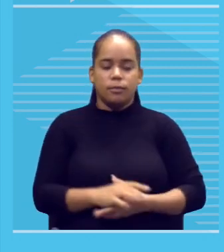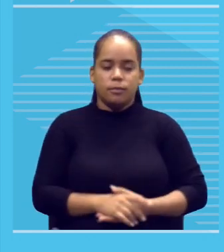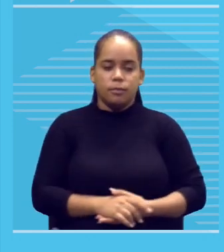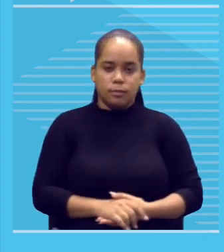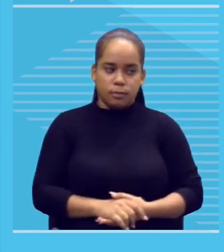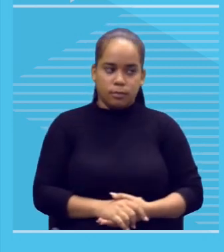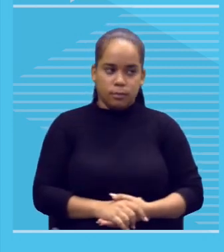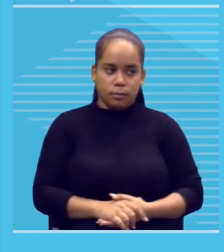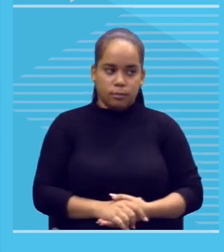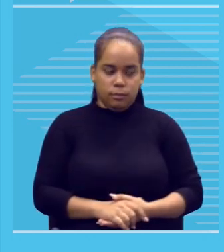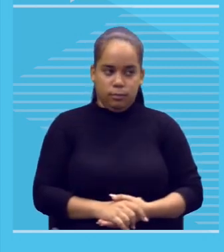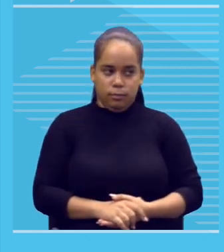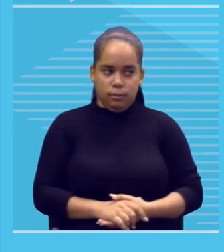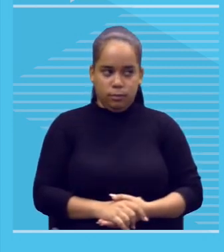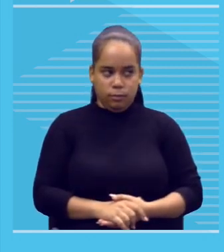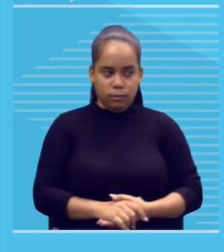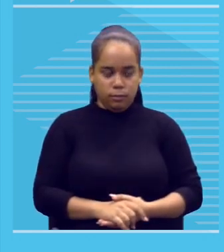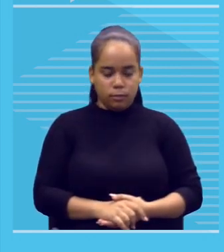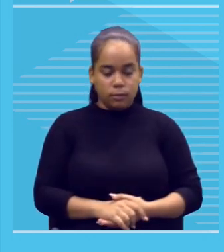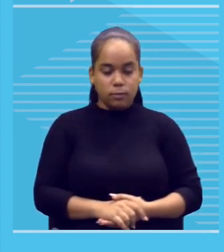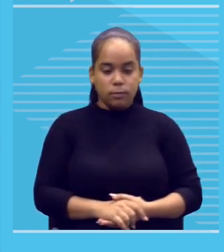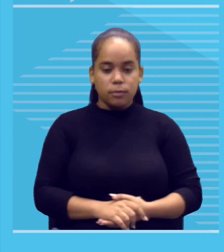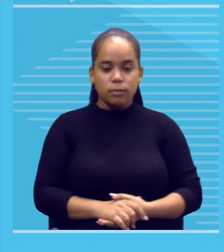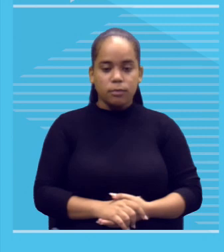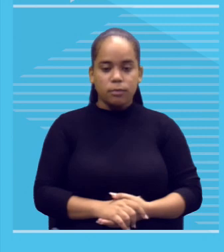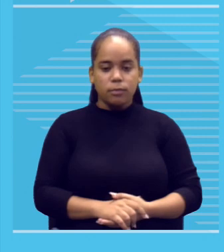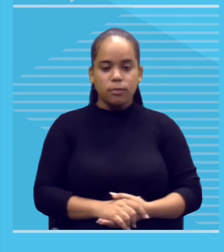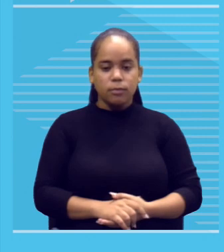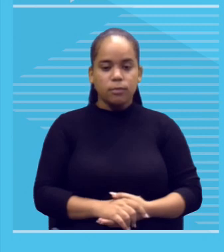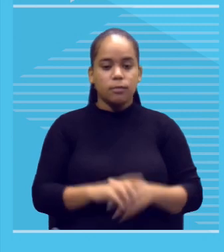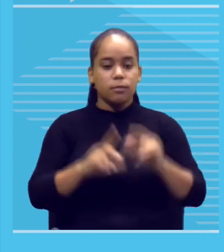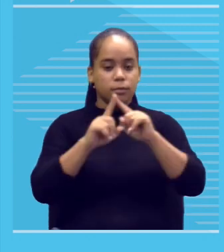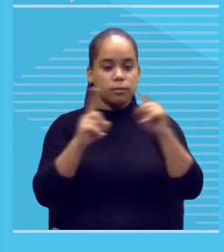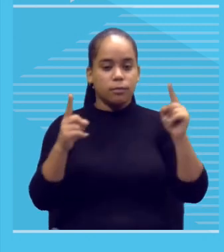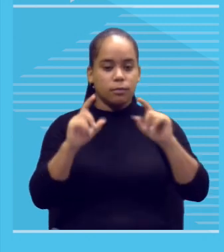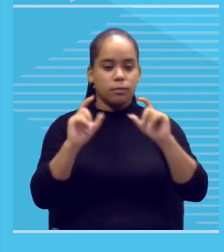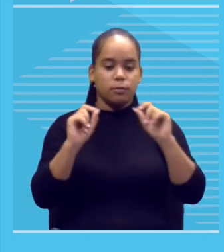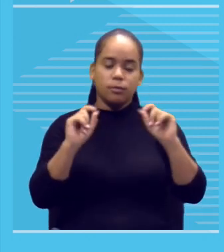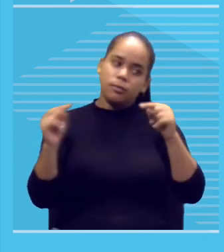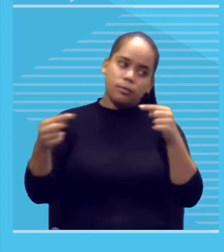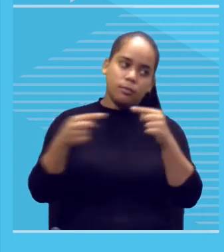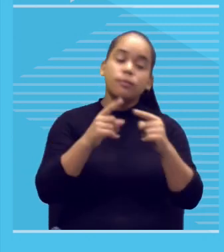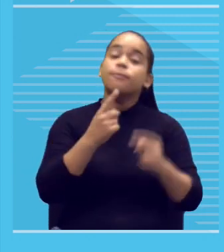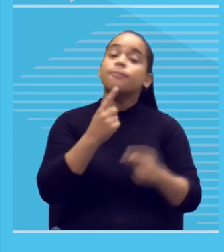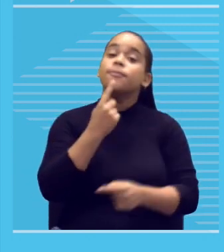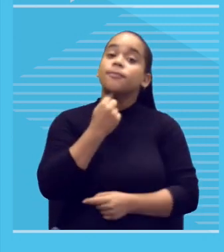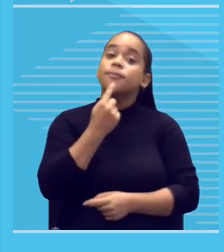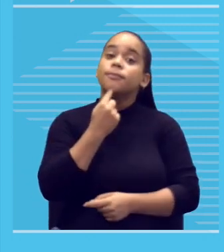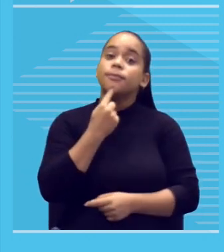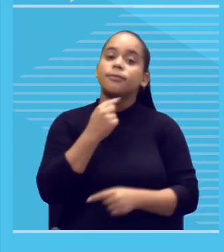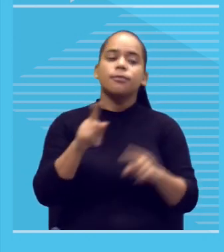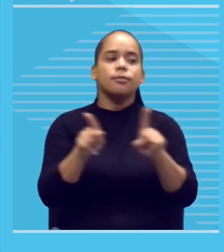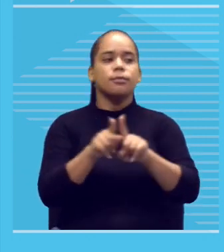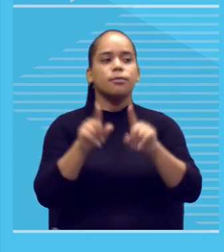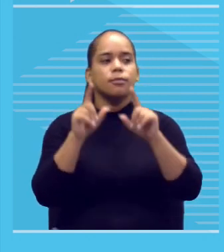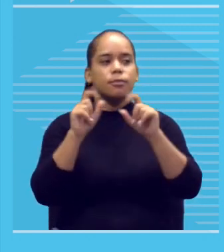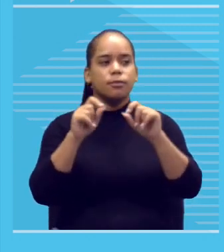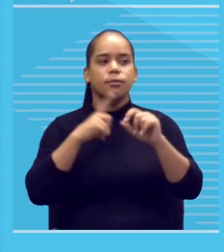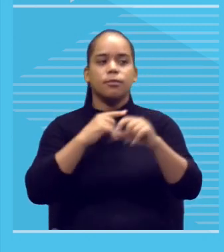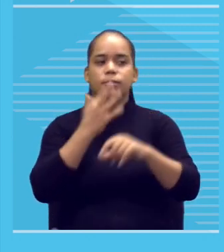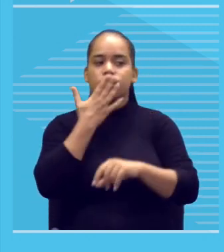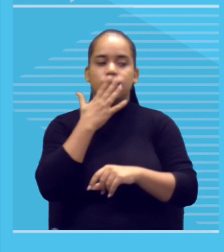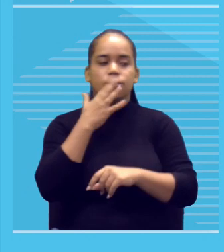X né x - x/3 mas tanto o que está em Vermelho Como o que está